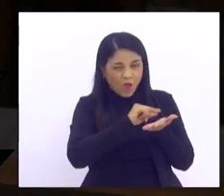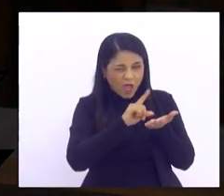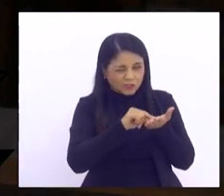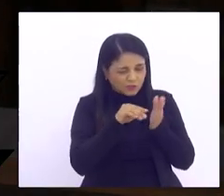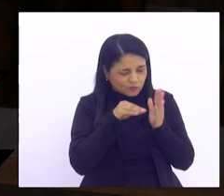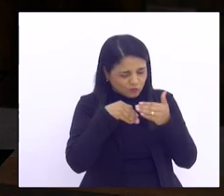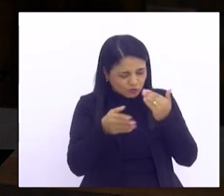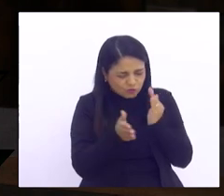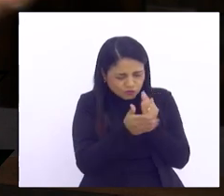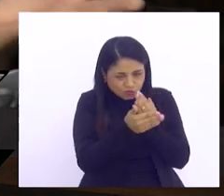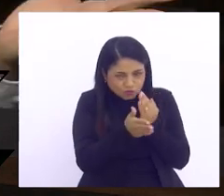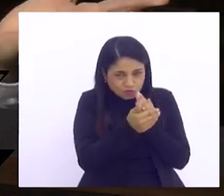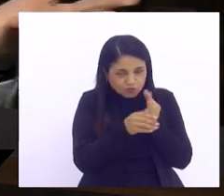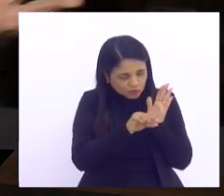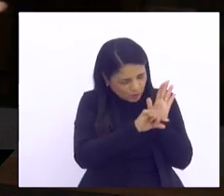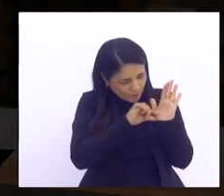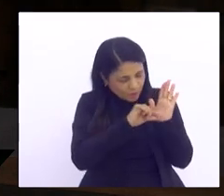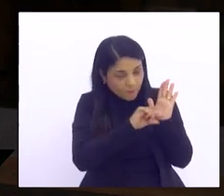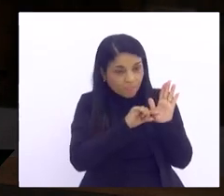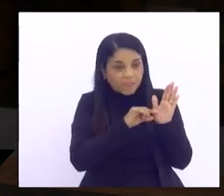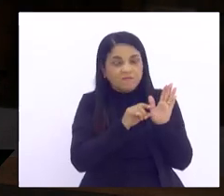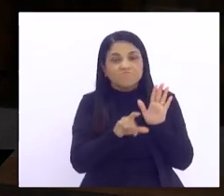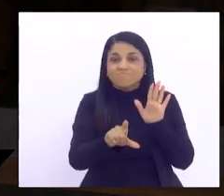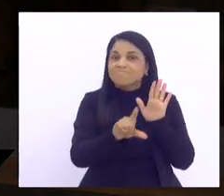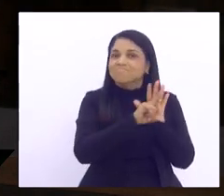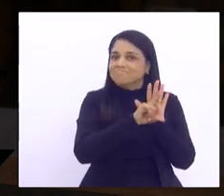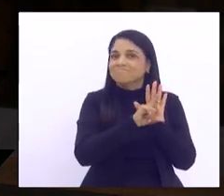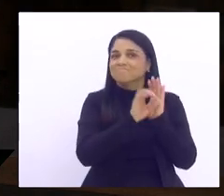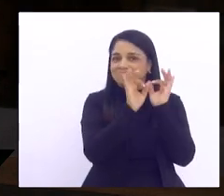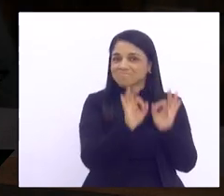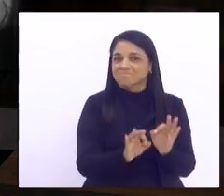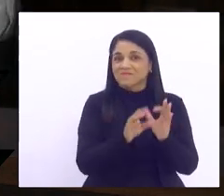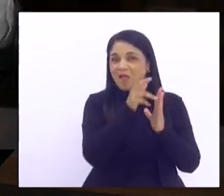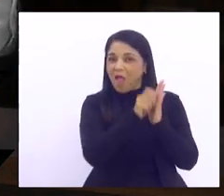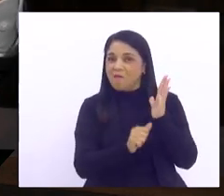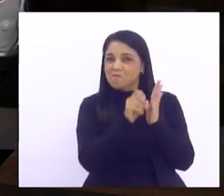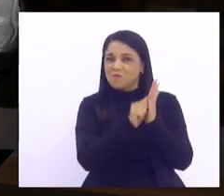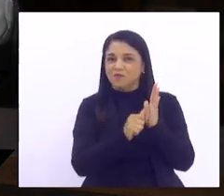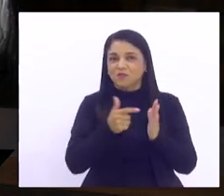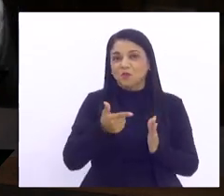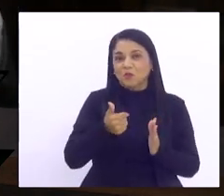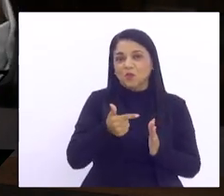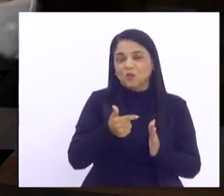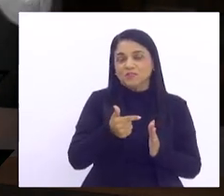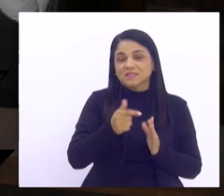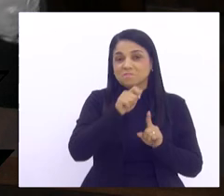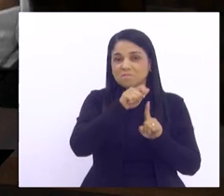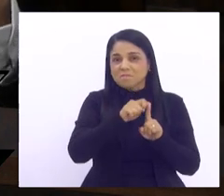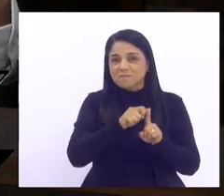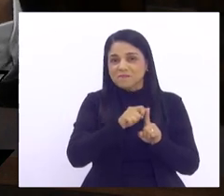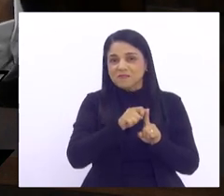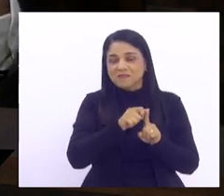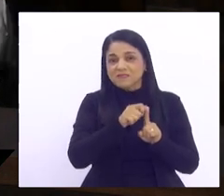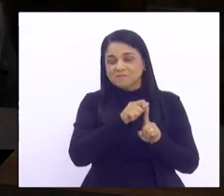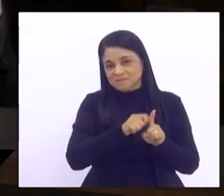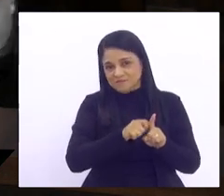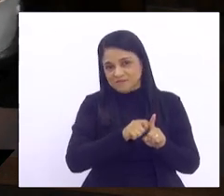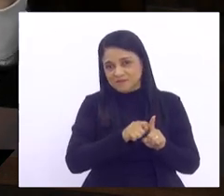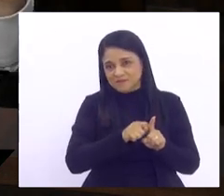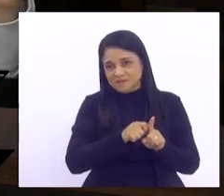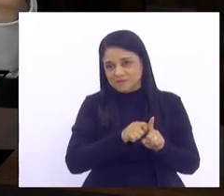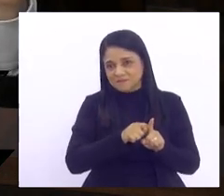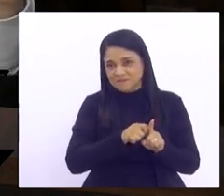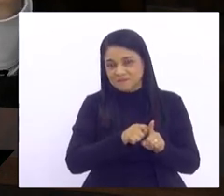escondidinho, legalizava o aborto até o nono mês. Ou seja, se o aborto fosse feito além das 12 semanas, não